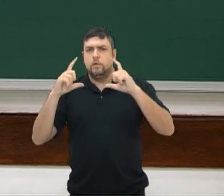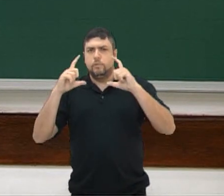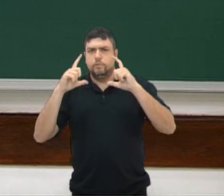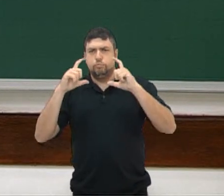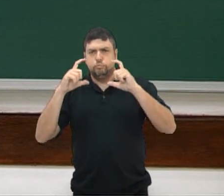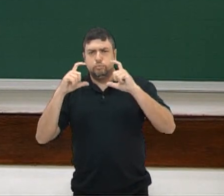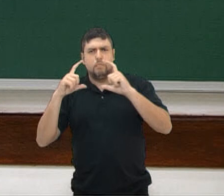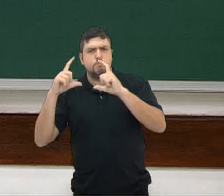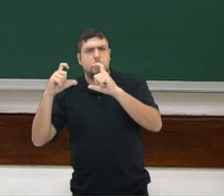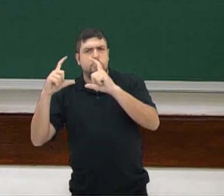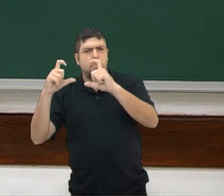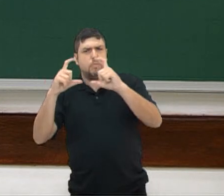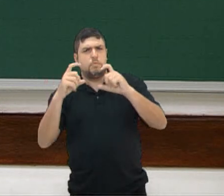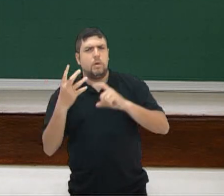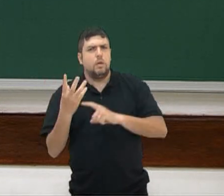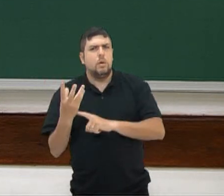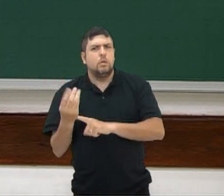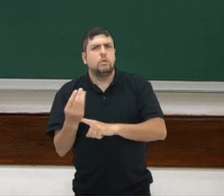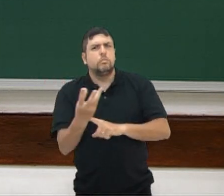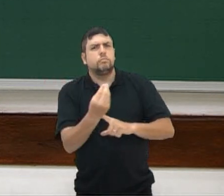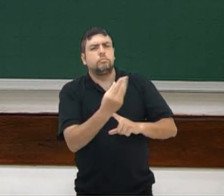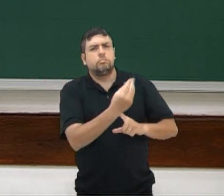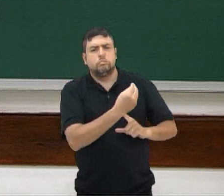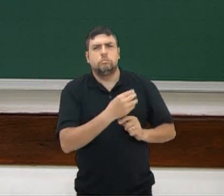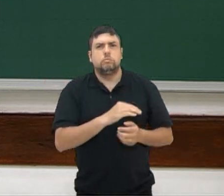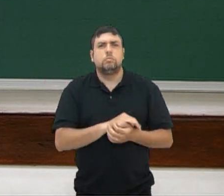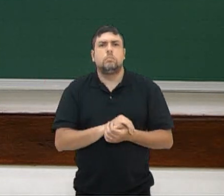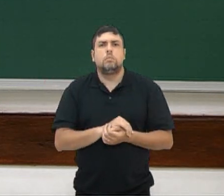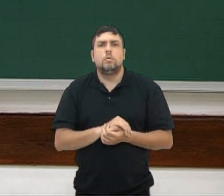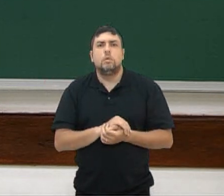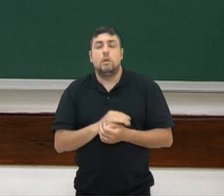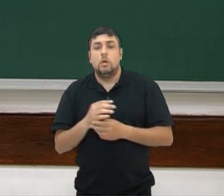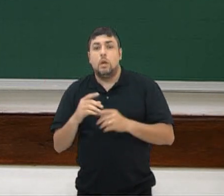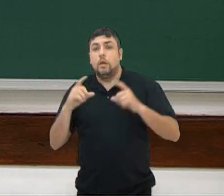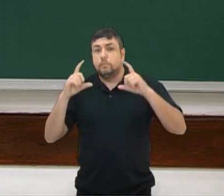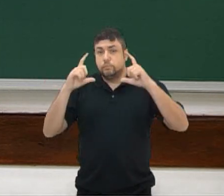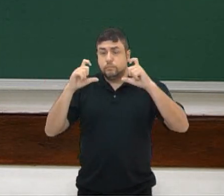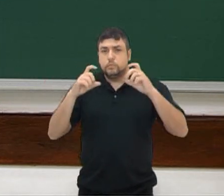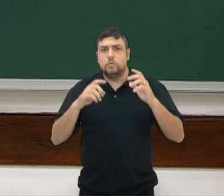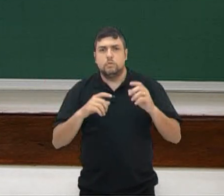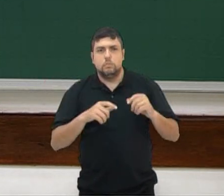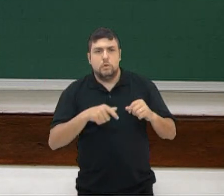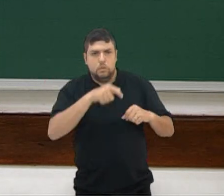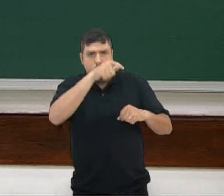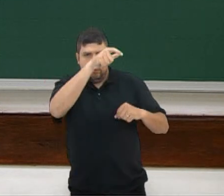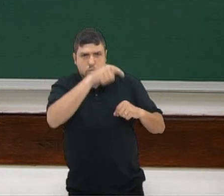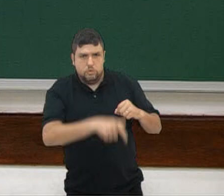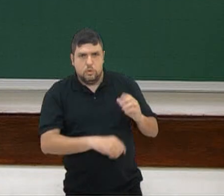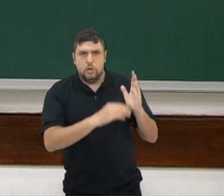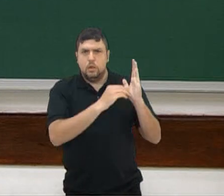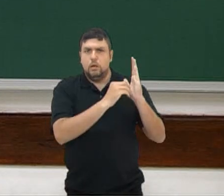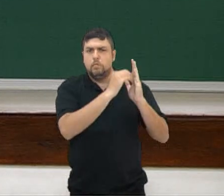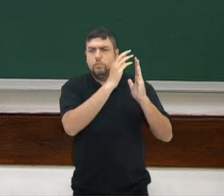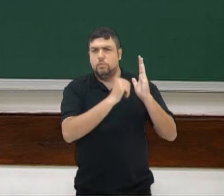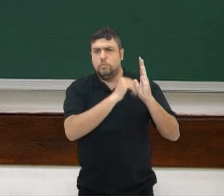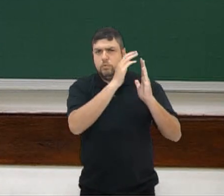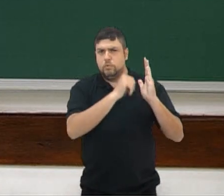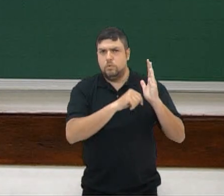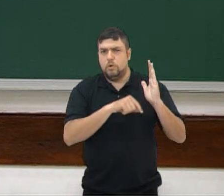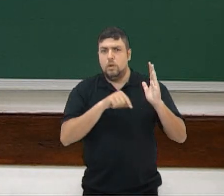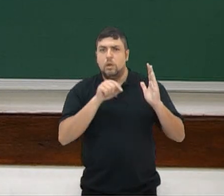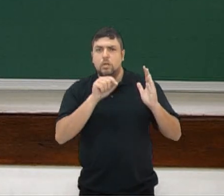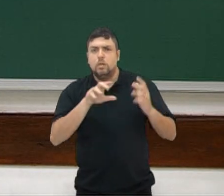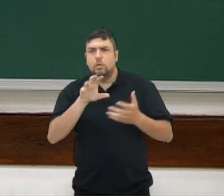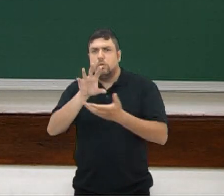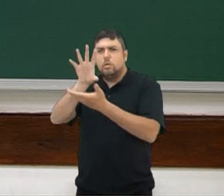presente naqueles dias, tornando a figura do pintor, que até então era mais ou menos um retratista, ou seja, a função